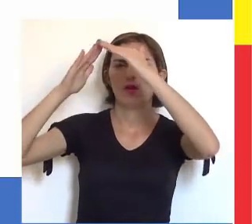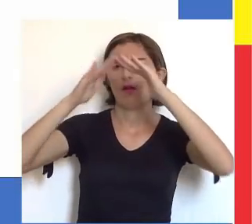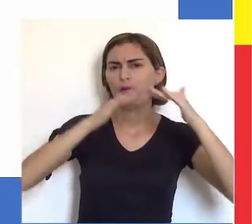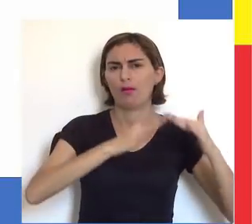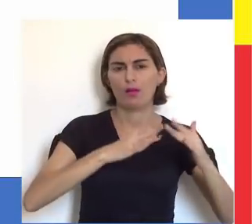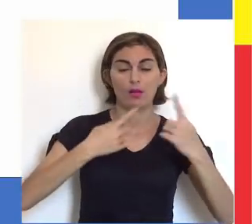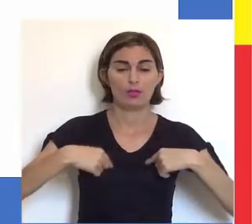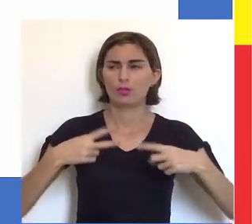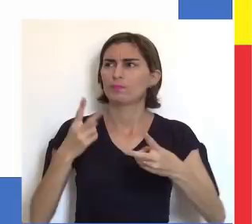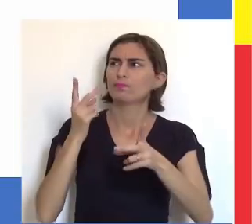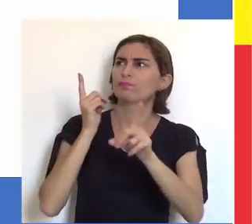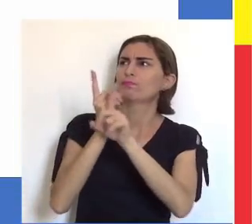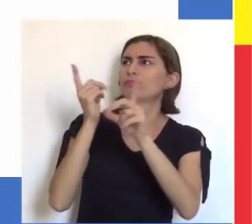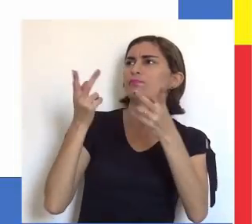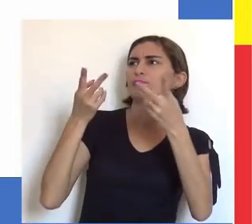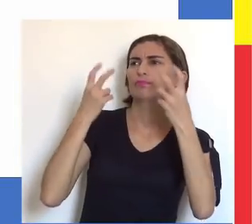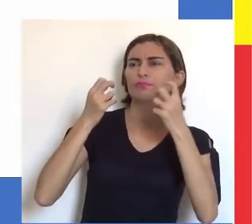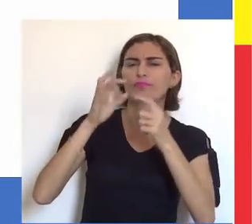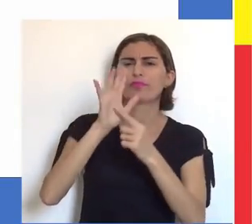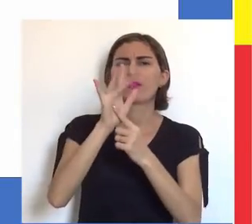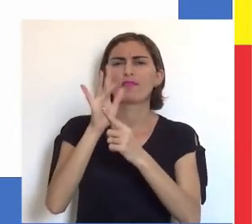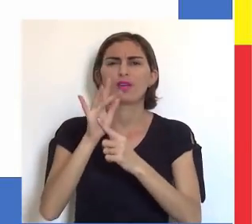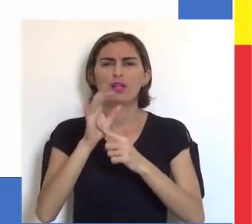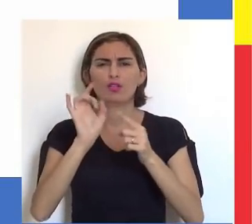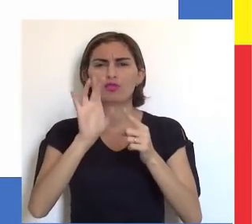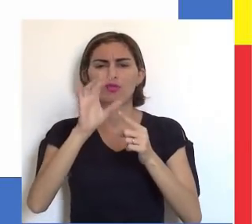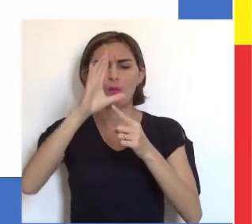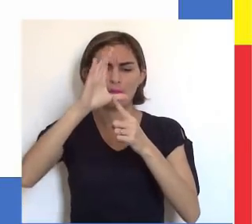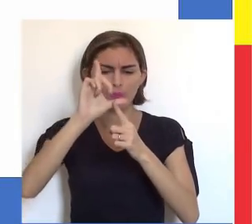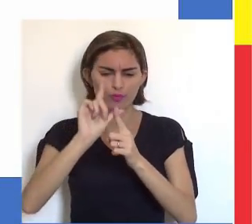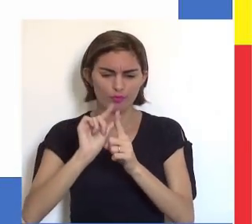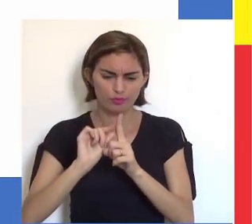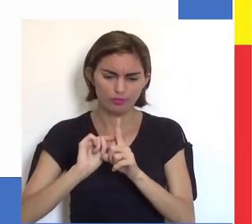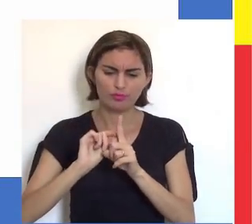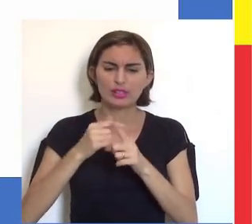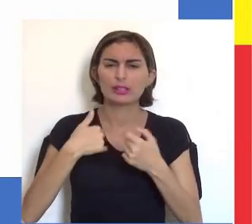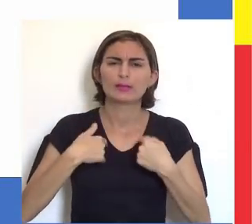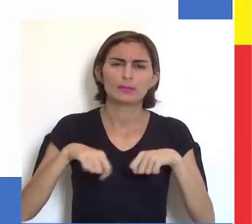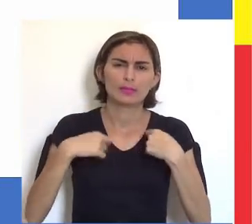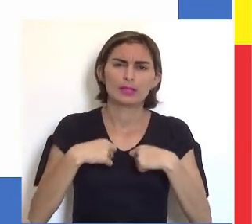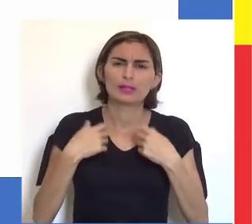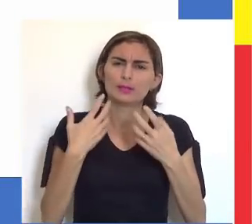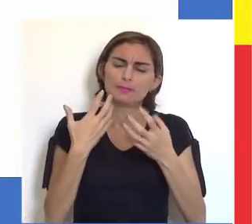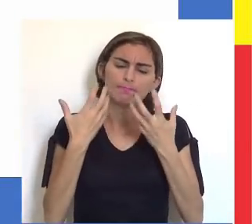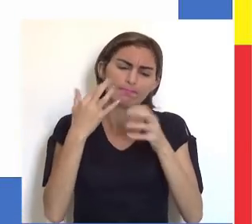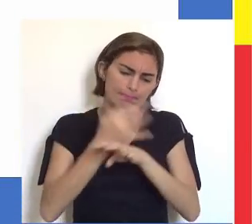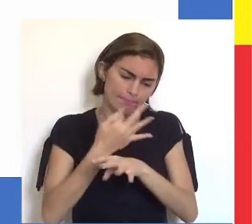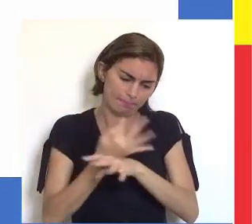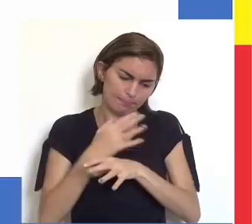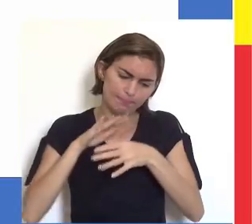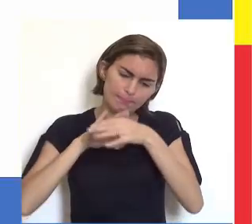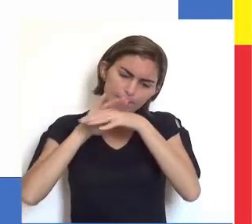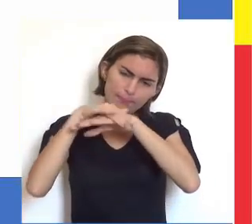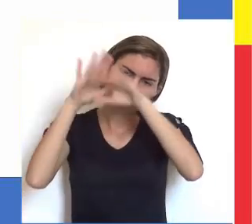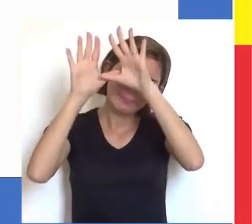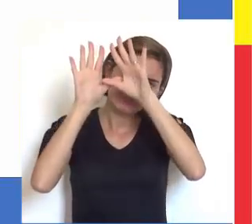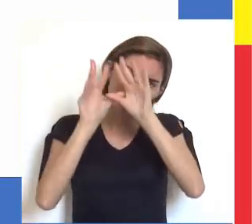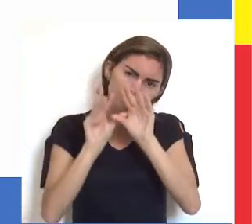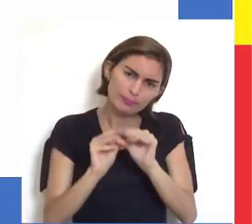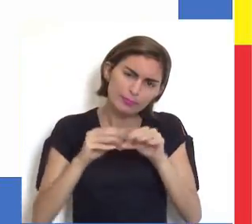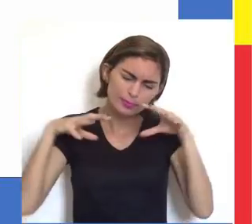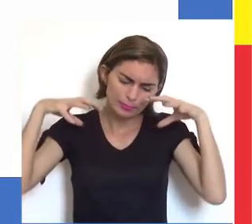conta, das velas só restavam os tocos. Tivemos que aceitar a noite e seus muitos tons de